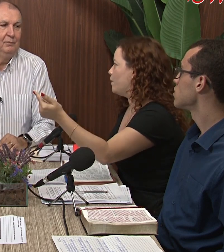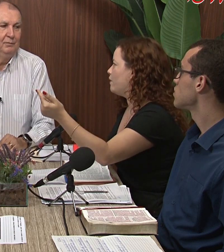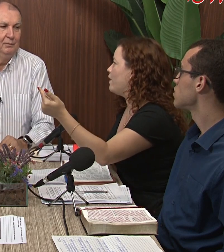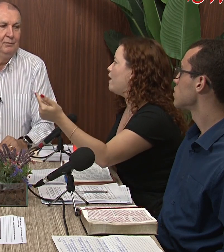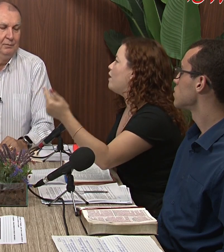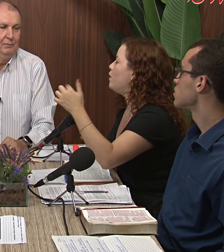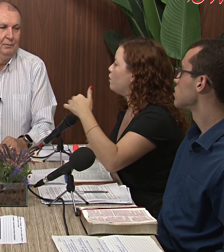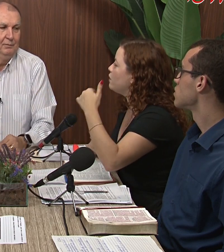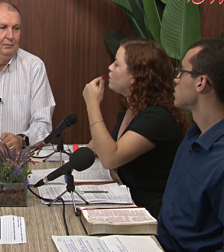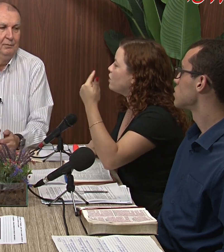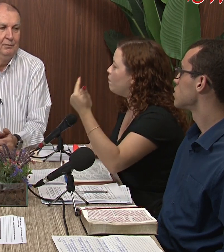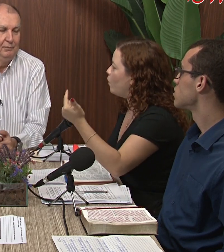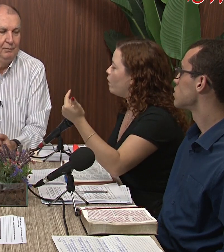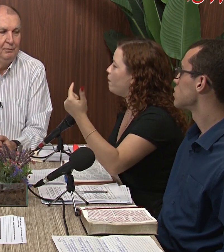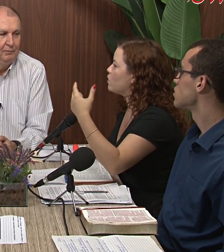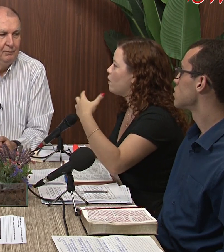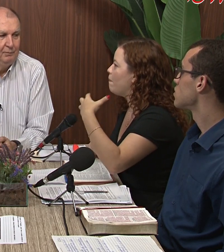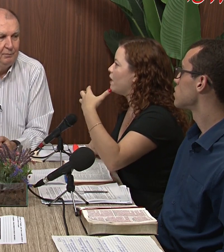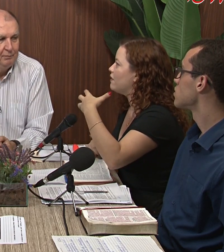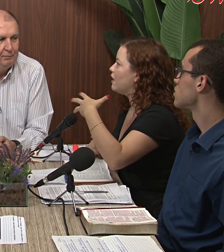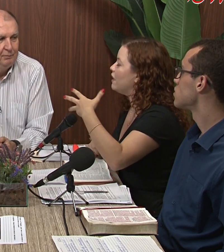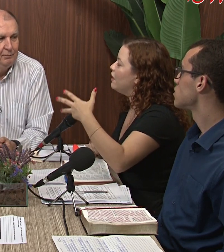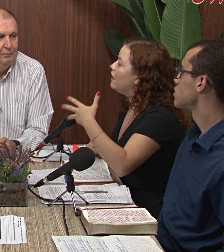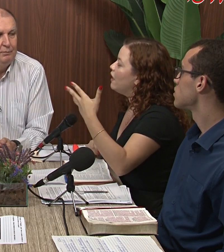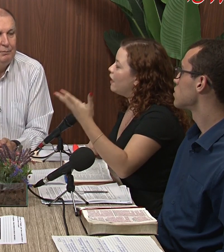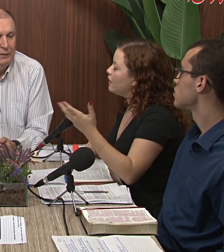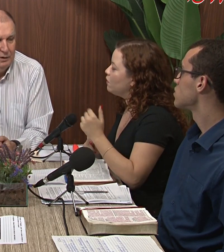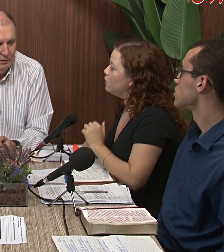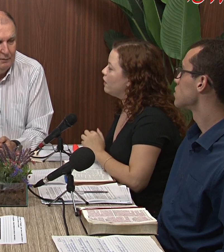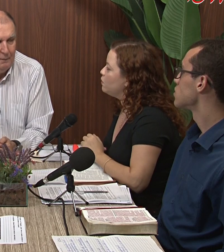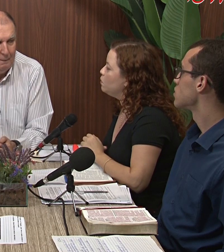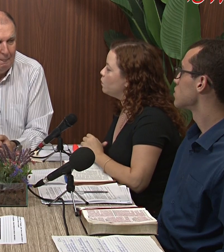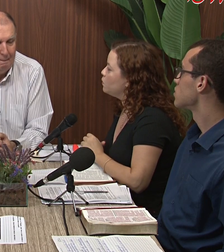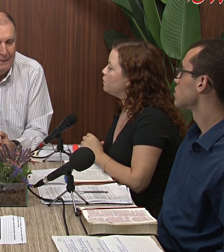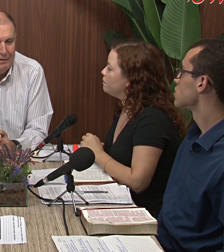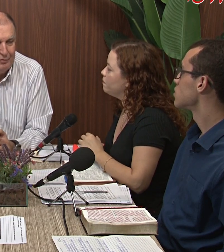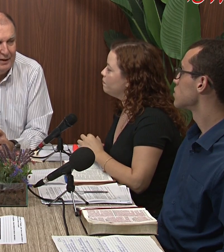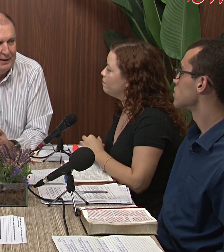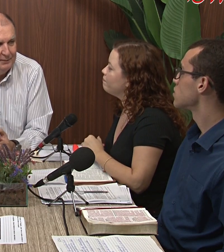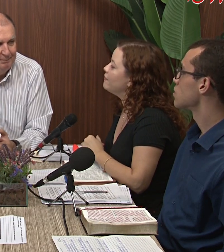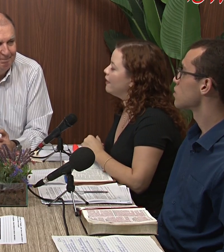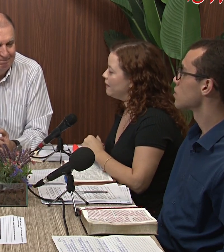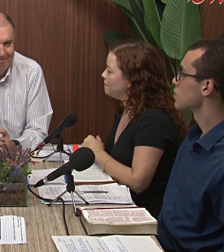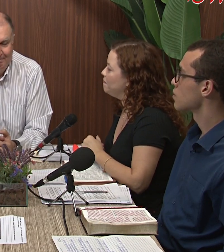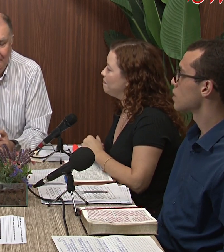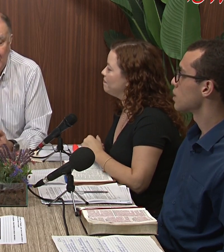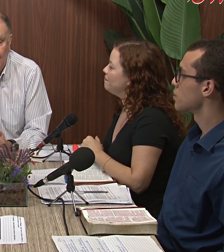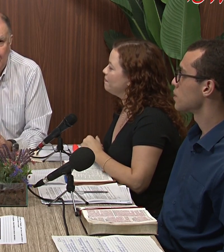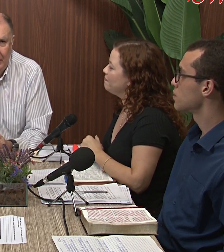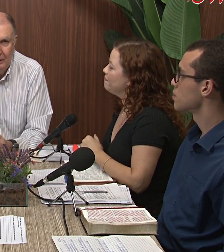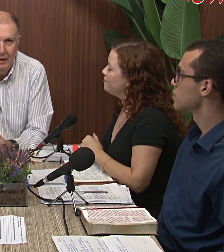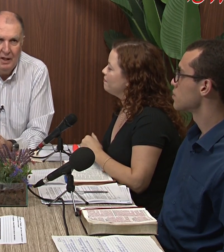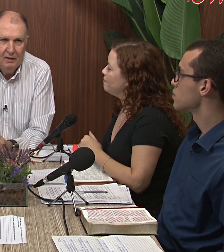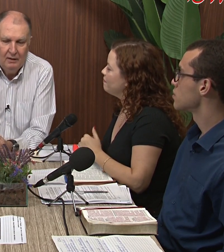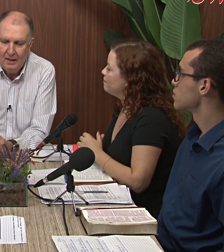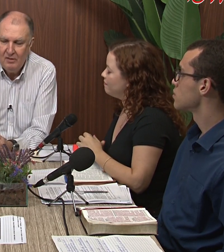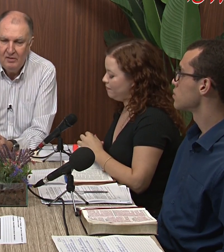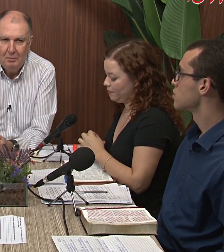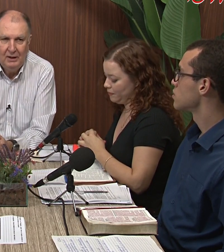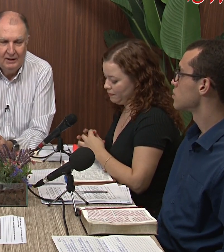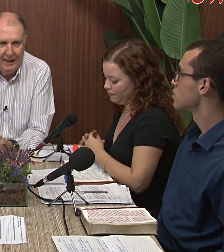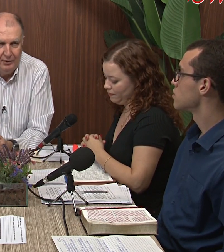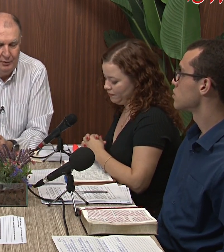do Senhor, não é o testemunho, mas não é para atrair aquilo que é do mundo. A fé, né? Bem,